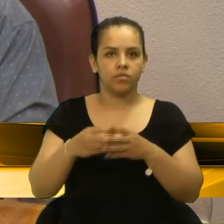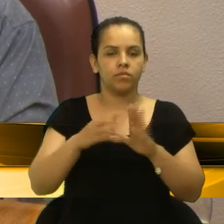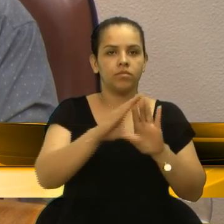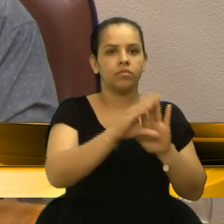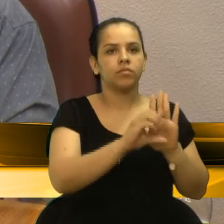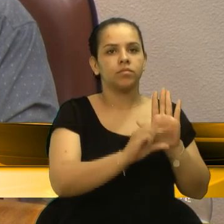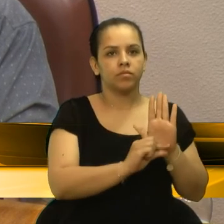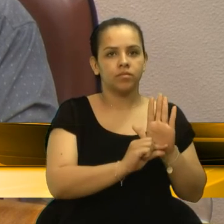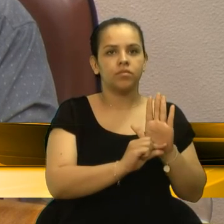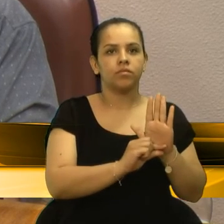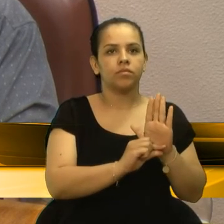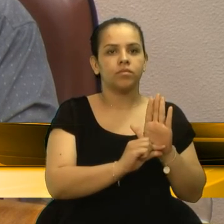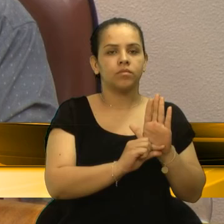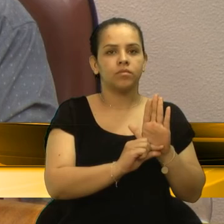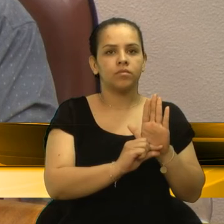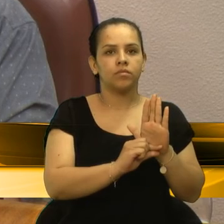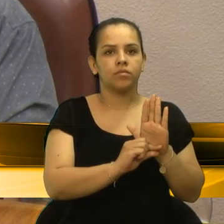franca